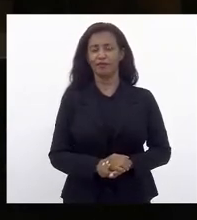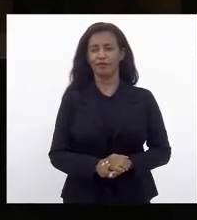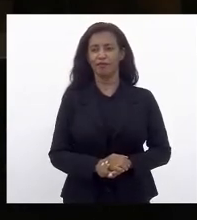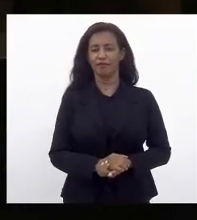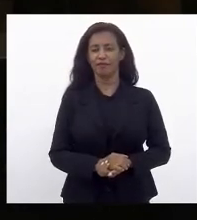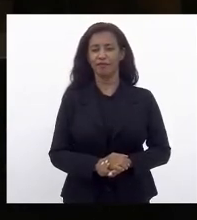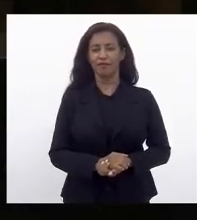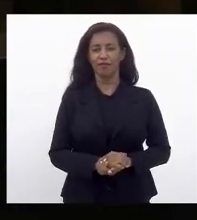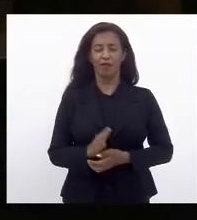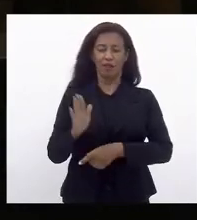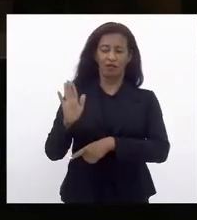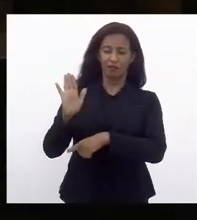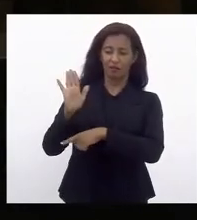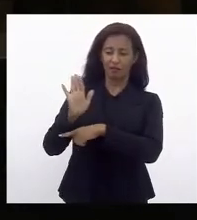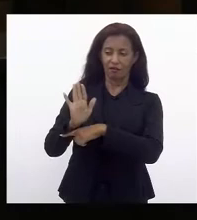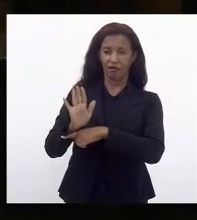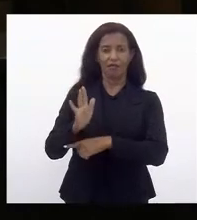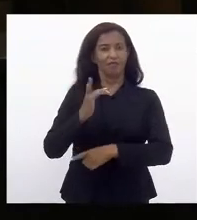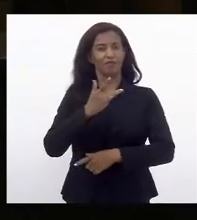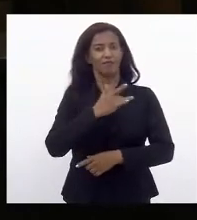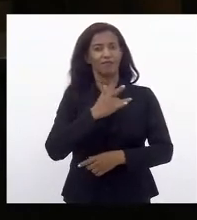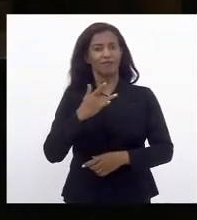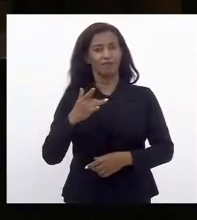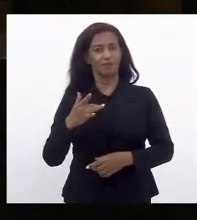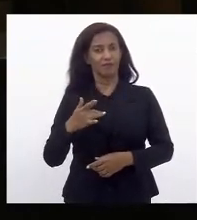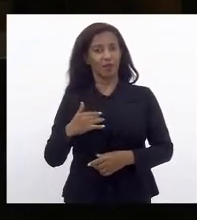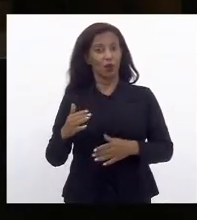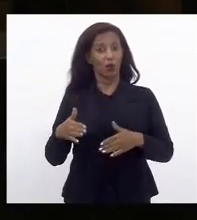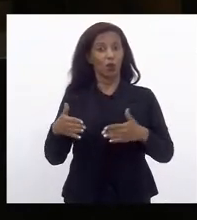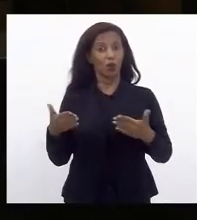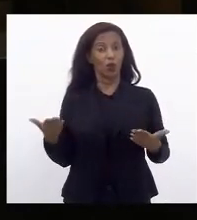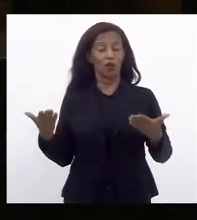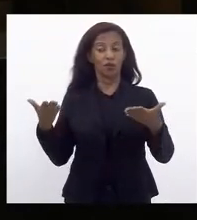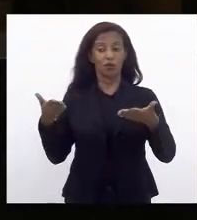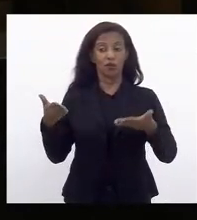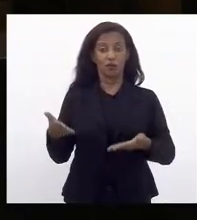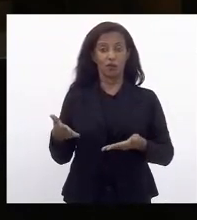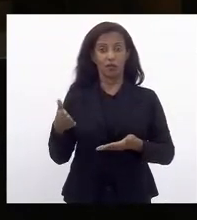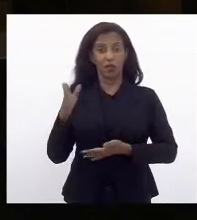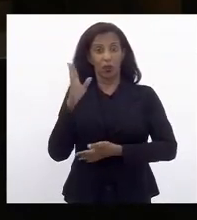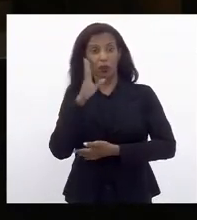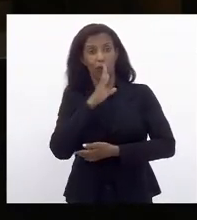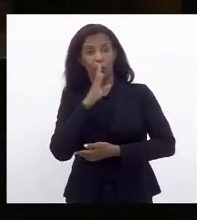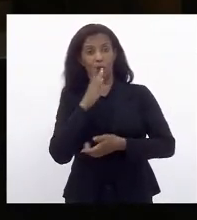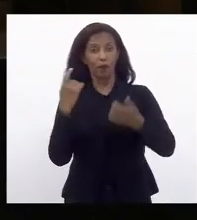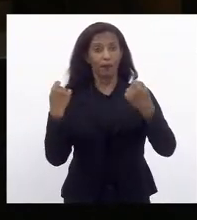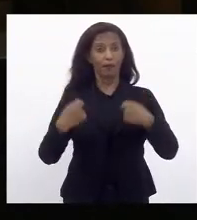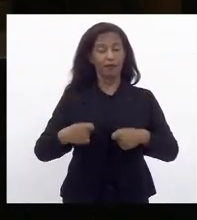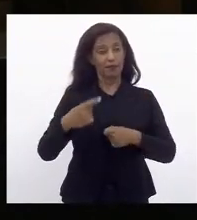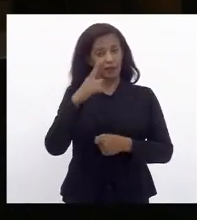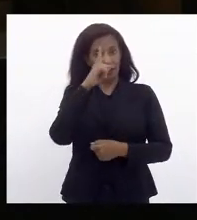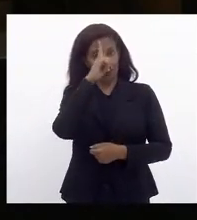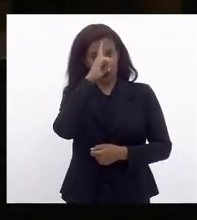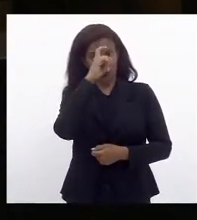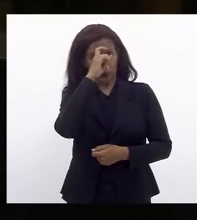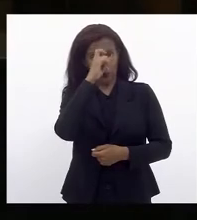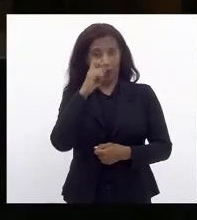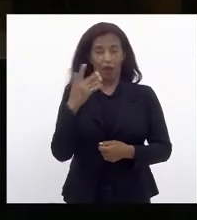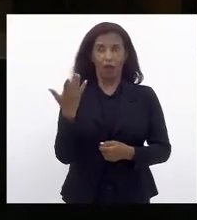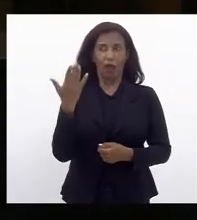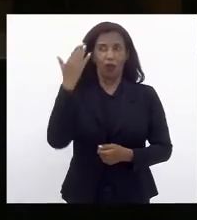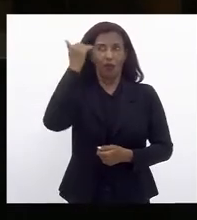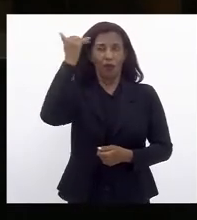O atendimento de saúde, quando você recorria ao